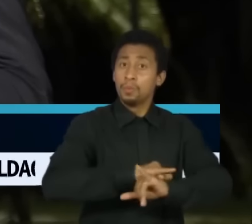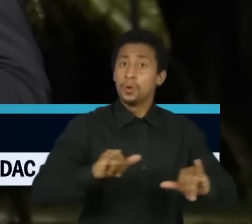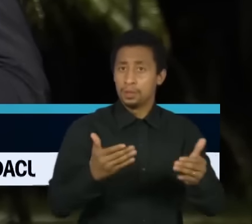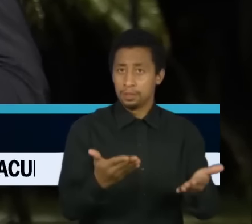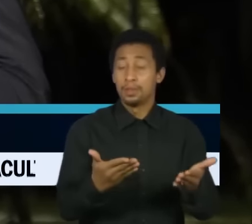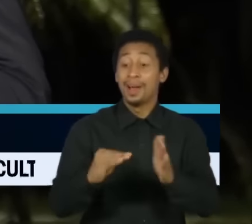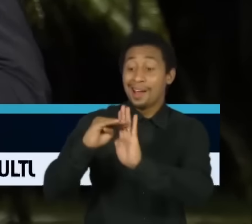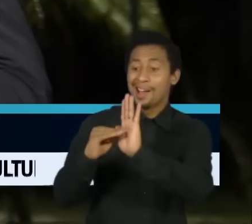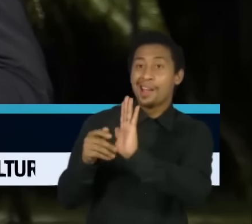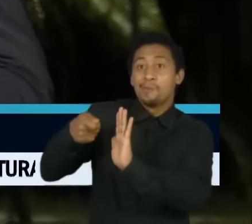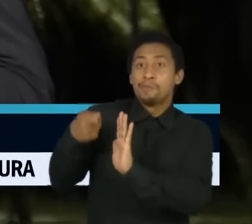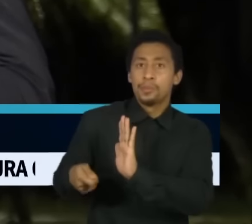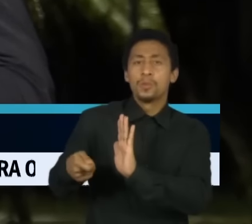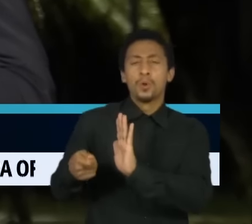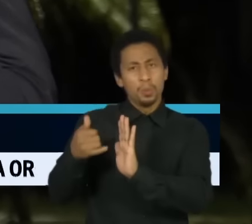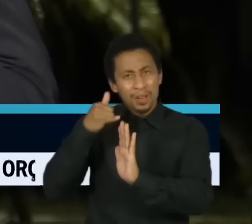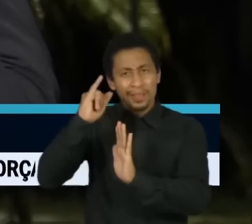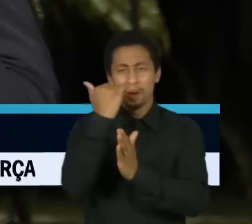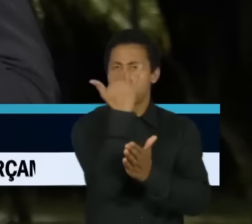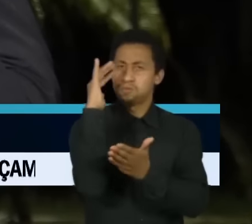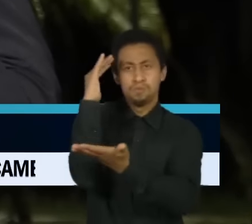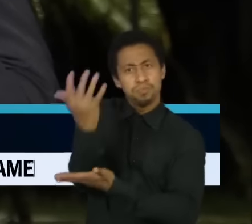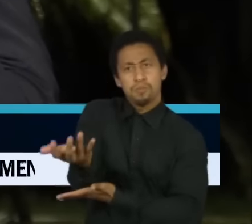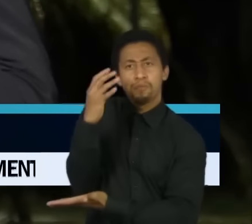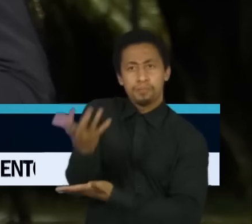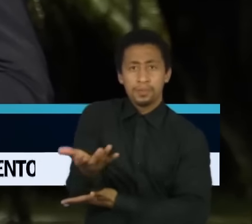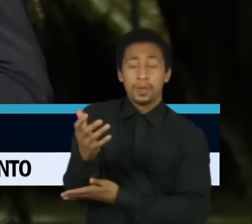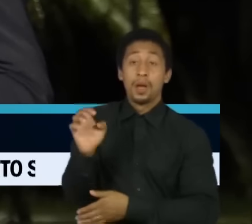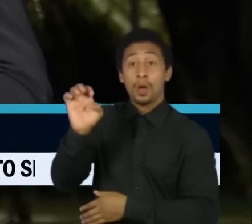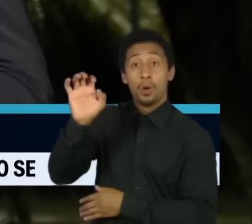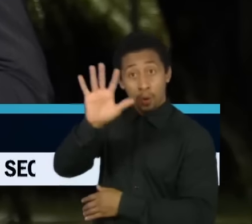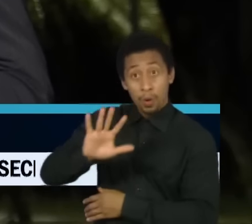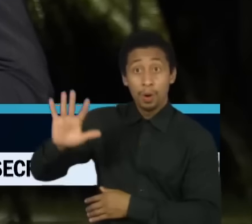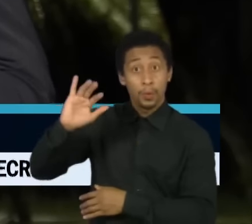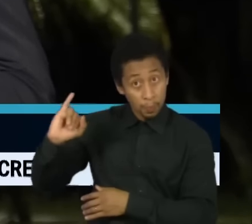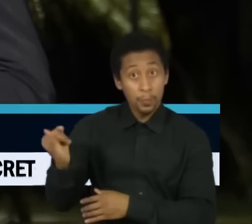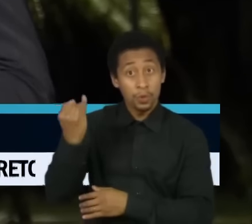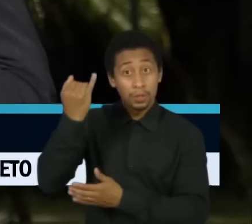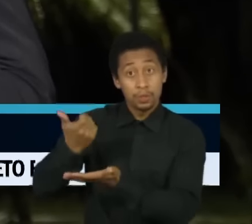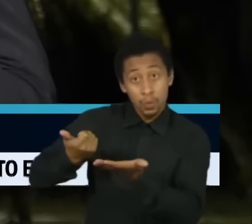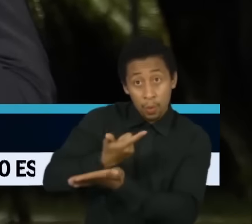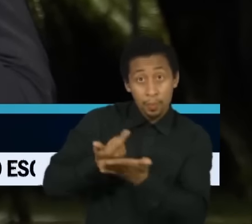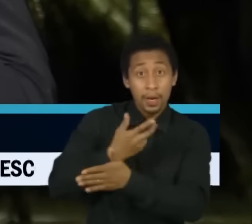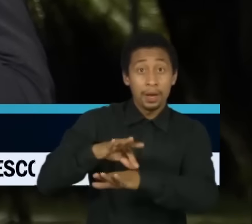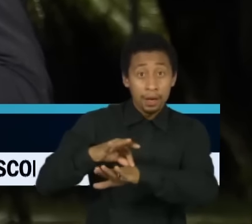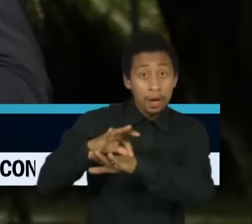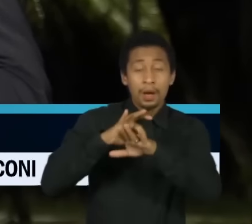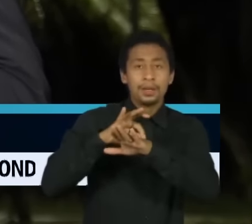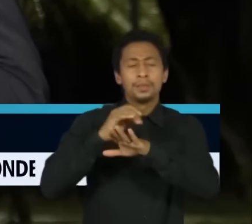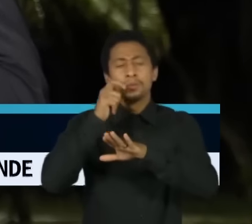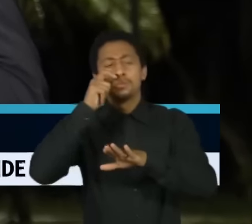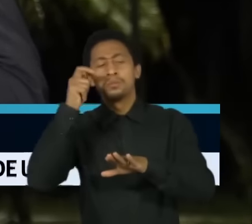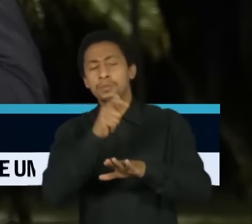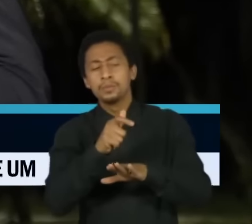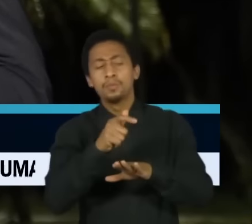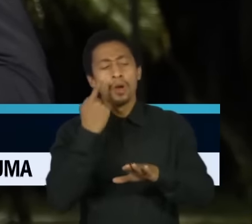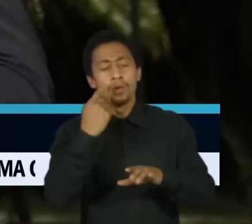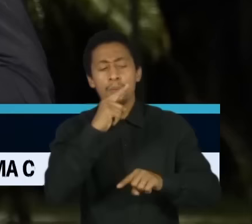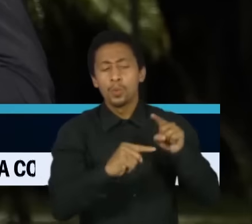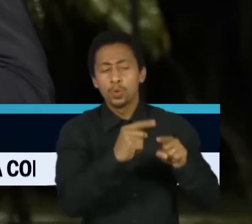regras contra o desmatamento. A Europa, um importante mercado consumidor, está de olho na origem dos produtos exportados por